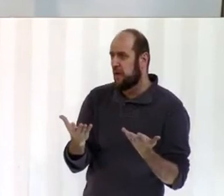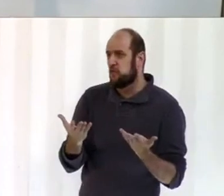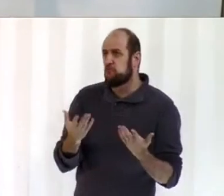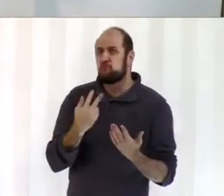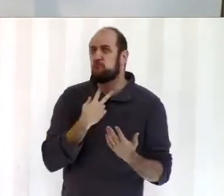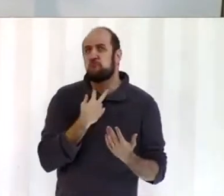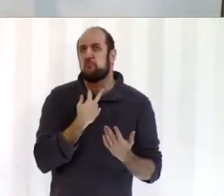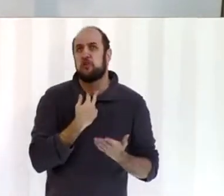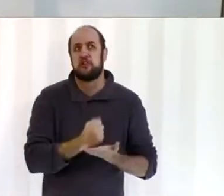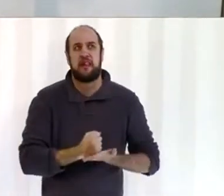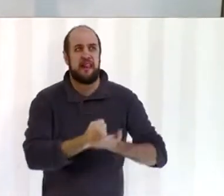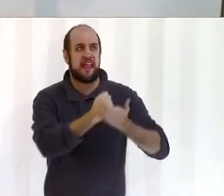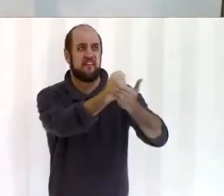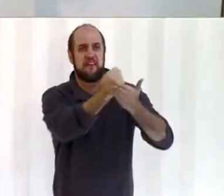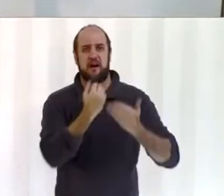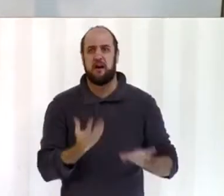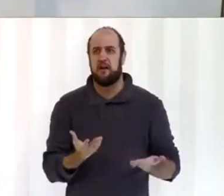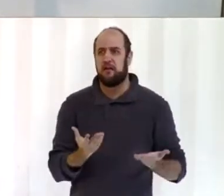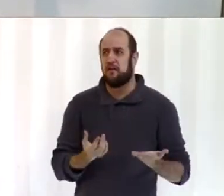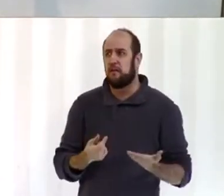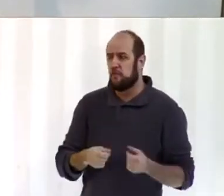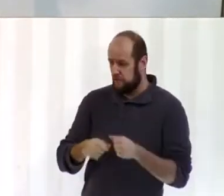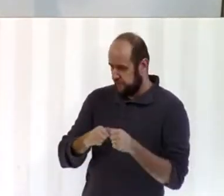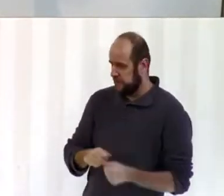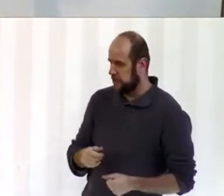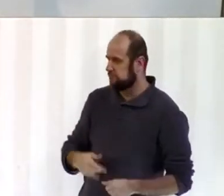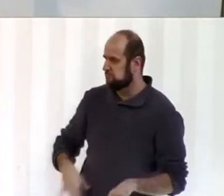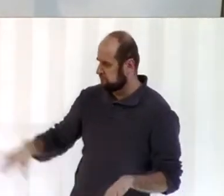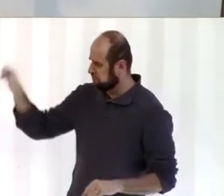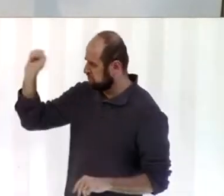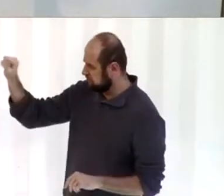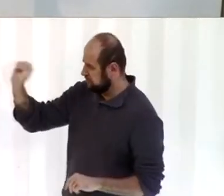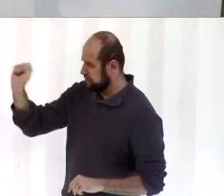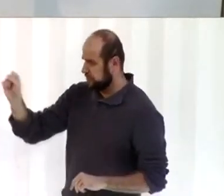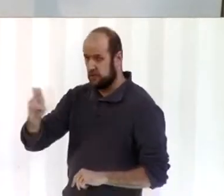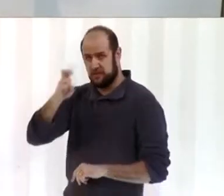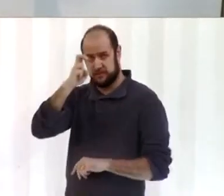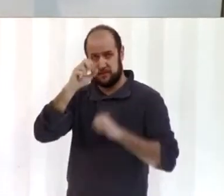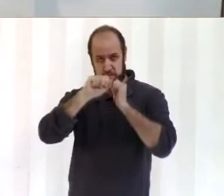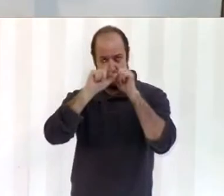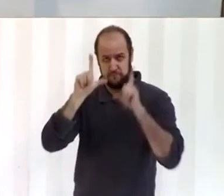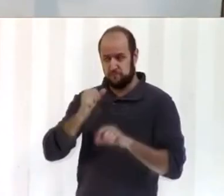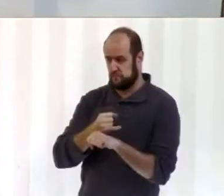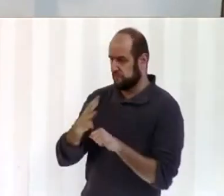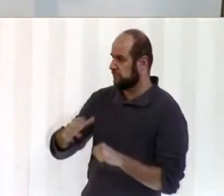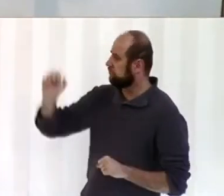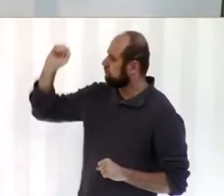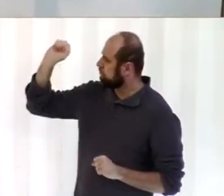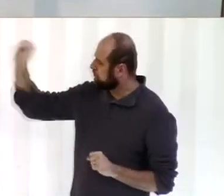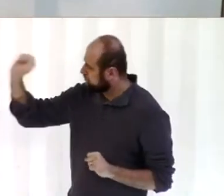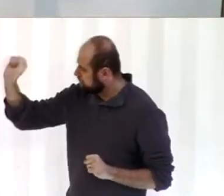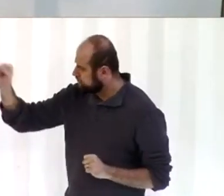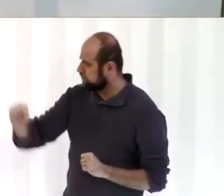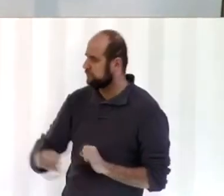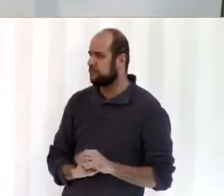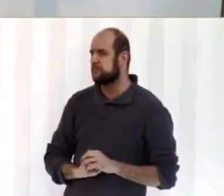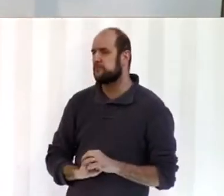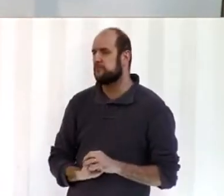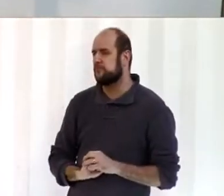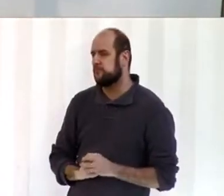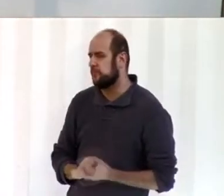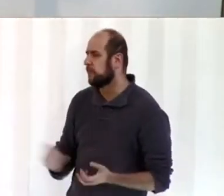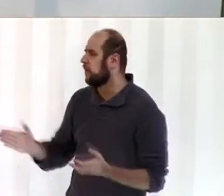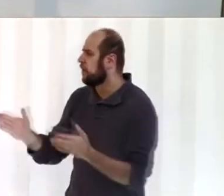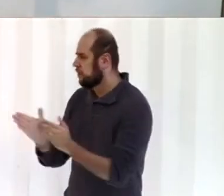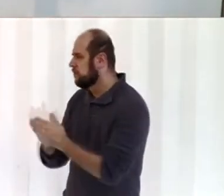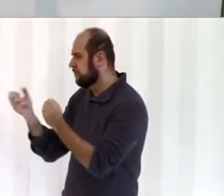eles aceitam isso. Aí eles bateram na porta, 5 horas da manhã, bateram na porta daquele orfanato, explicou a